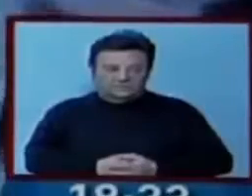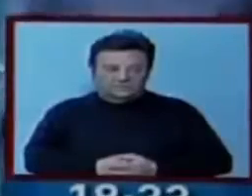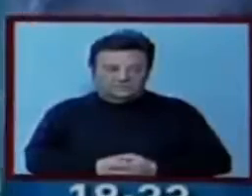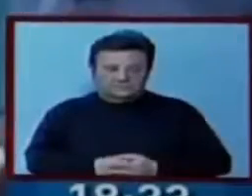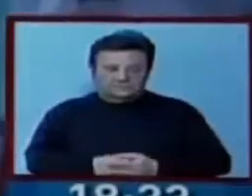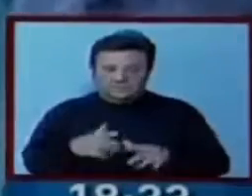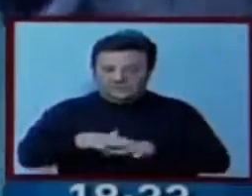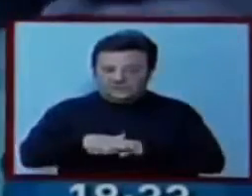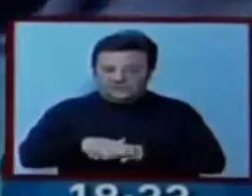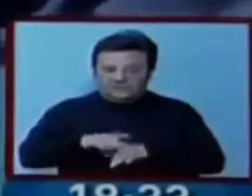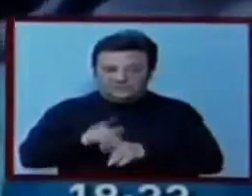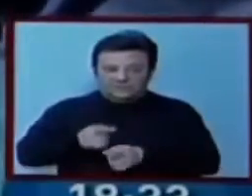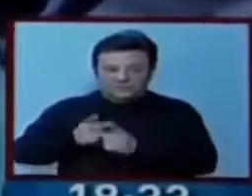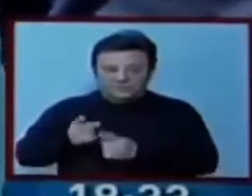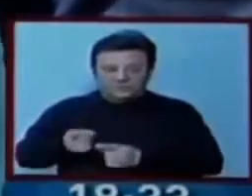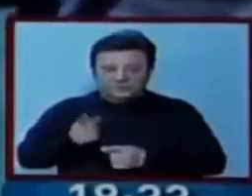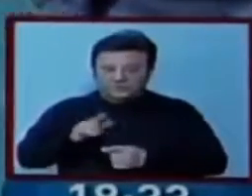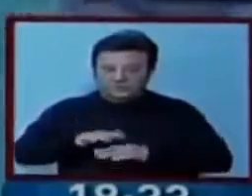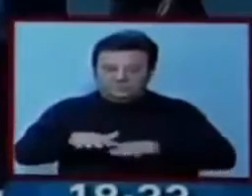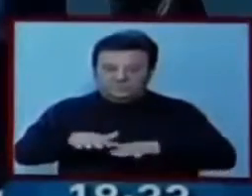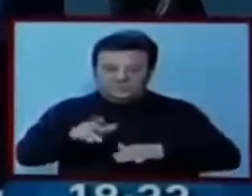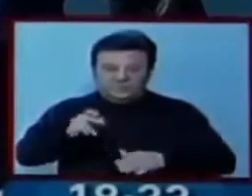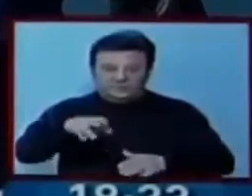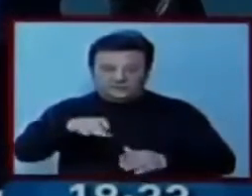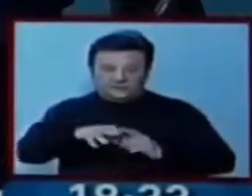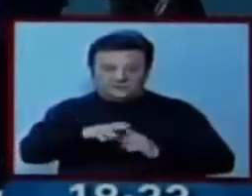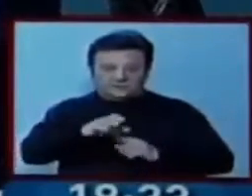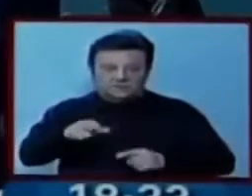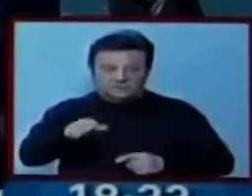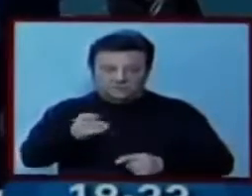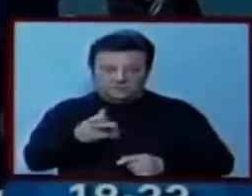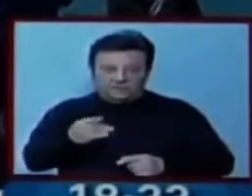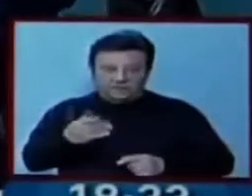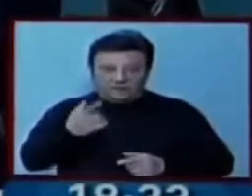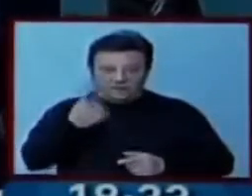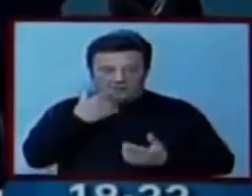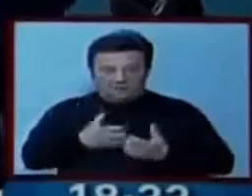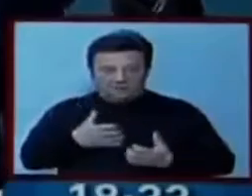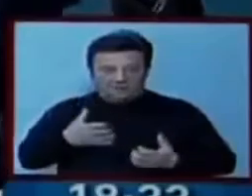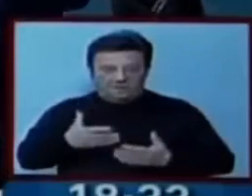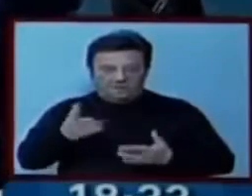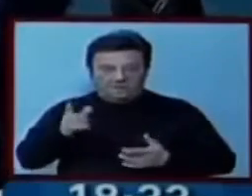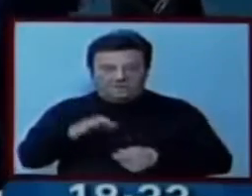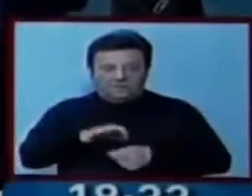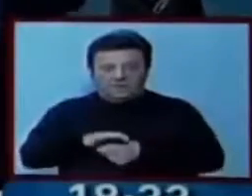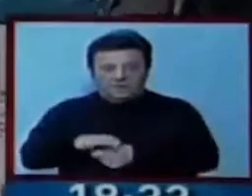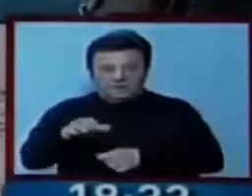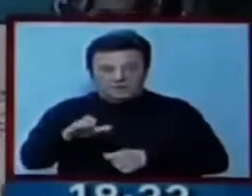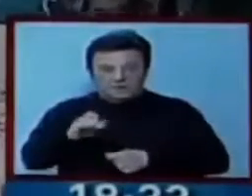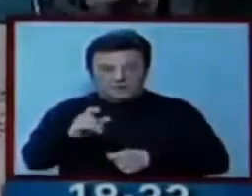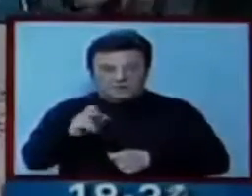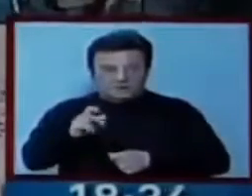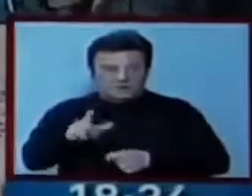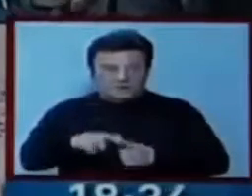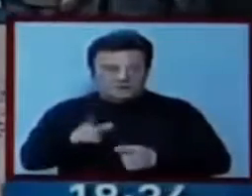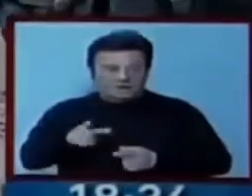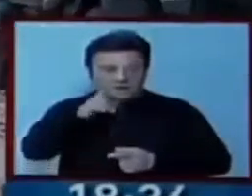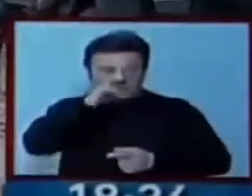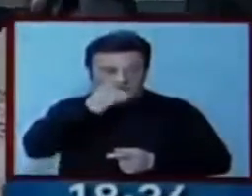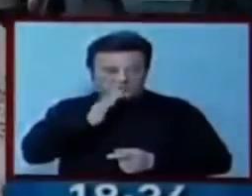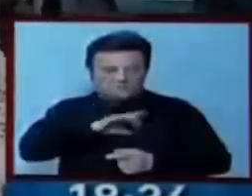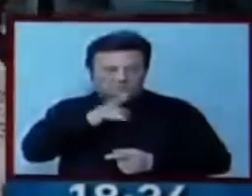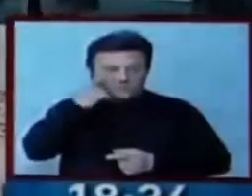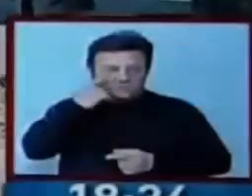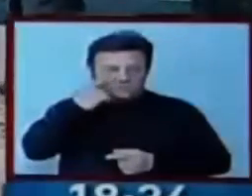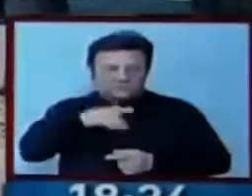As redes, os pescadores, nesta praia de Armação de Pêra ganham uma outra dimensão no guia de Carl. It's hung on to its tradition,